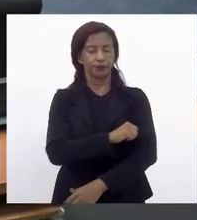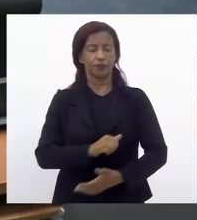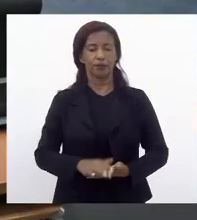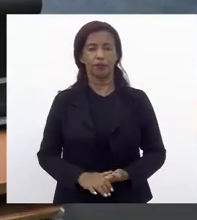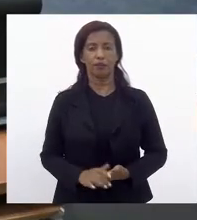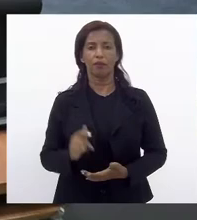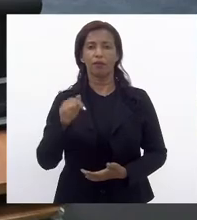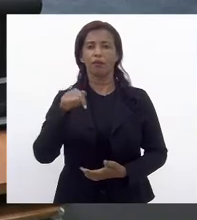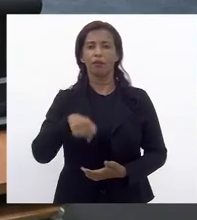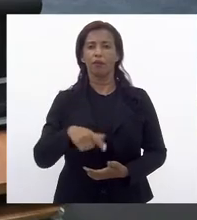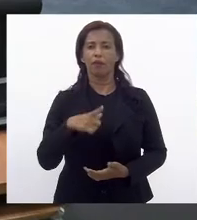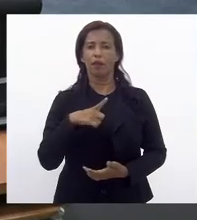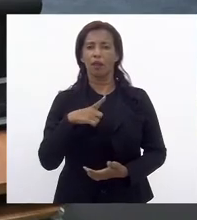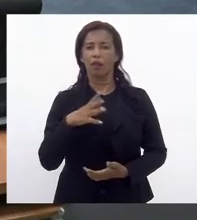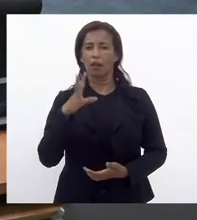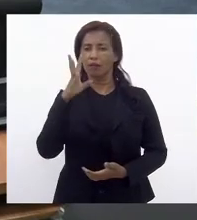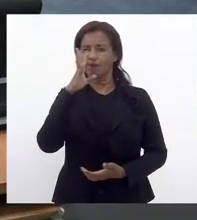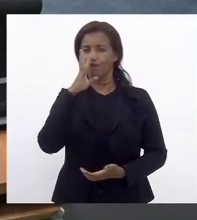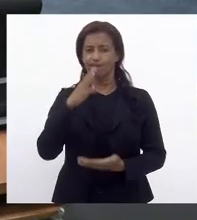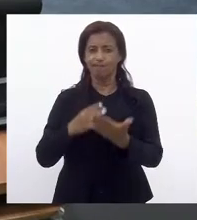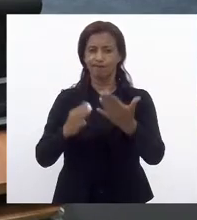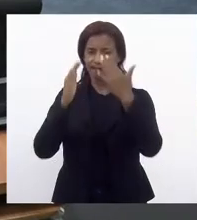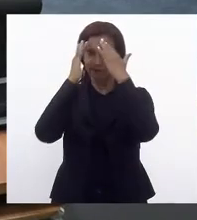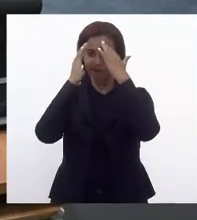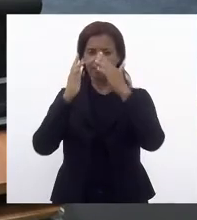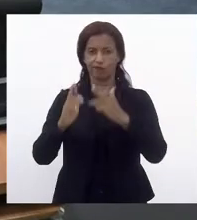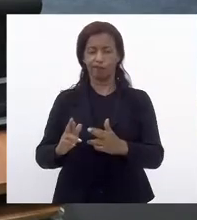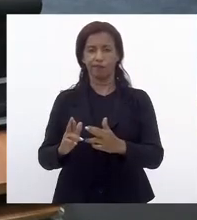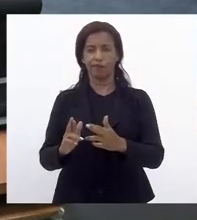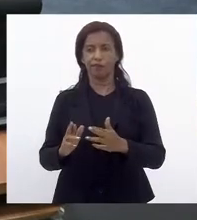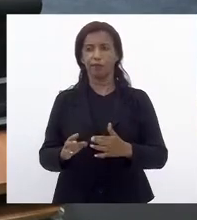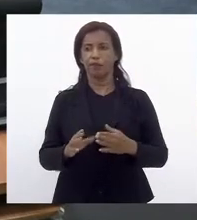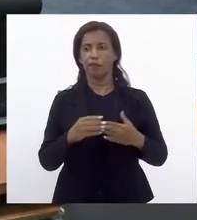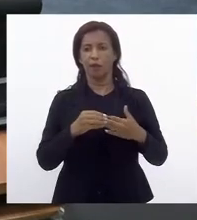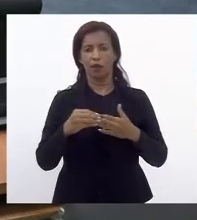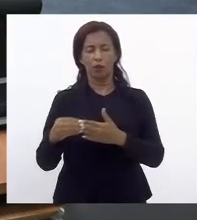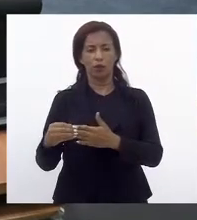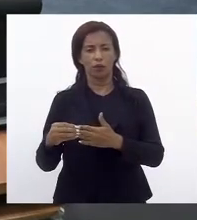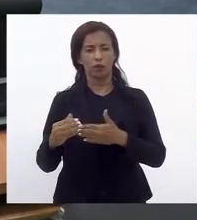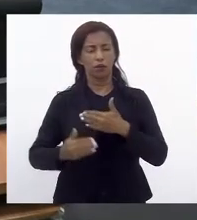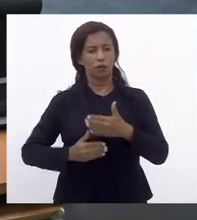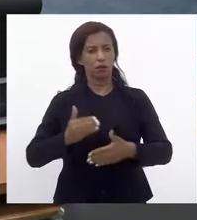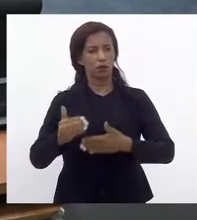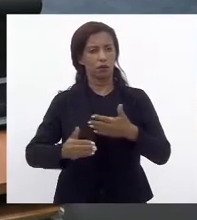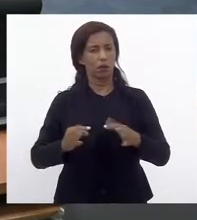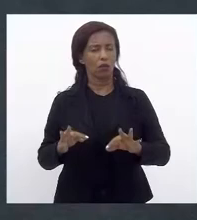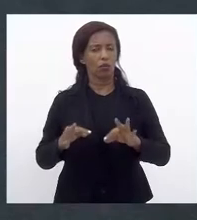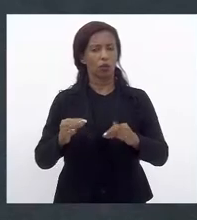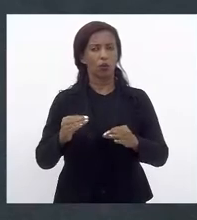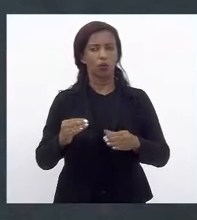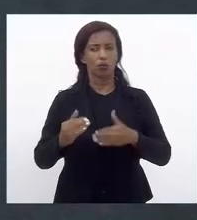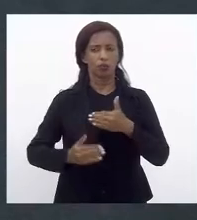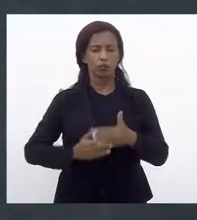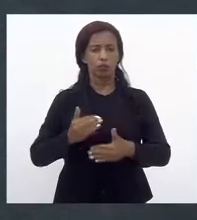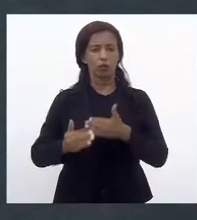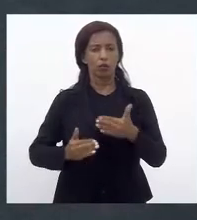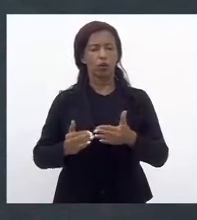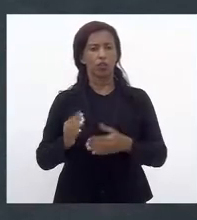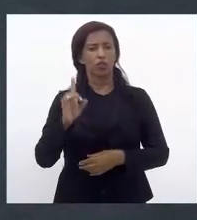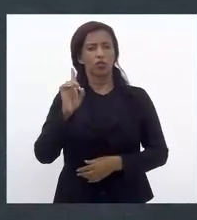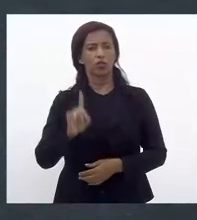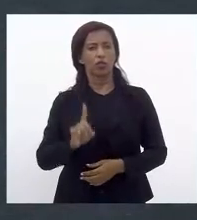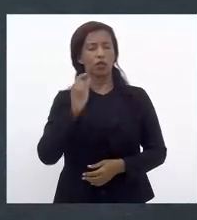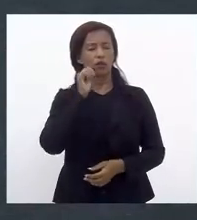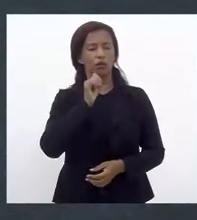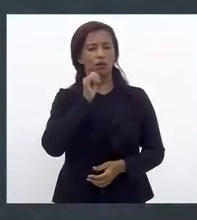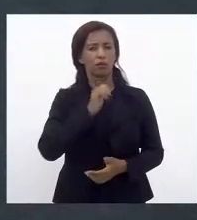a quem a gente tem muita admiração e respeito pela condução do processo, todo o processo na Comissão de Defesa dos Direitos